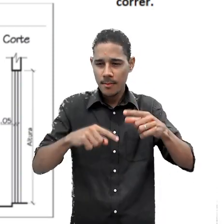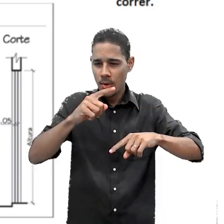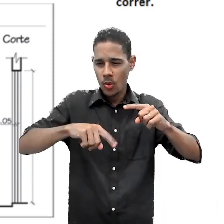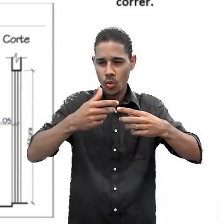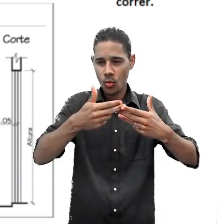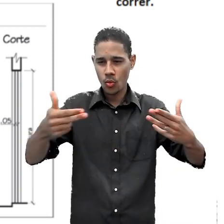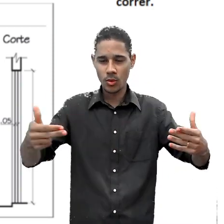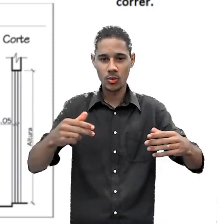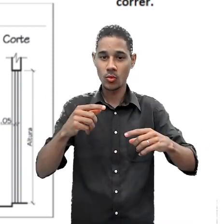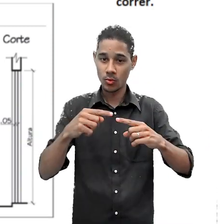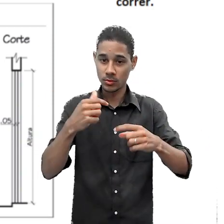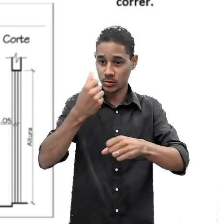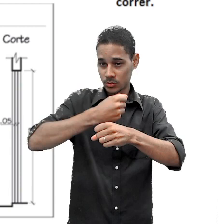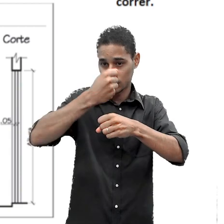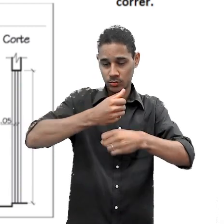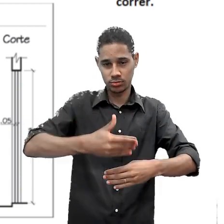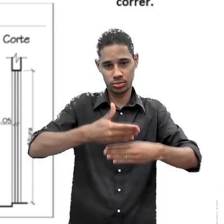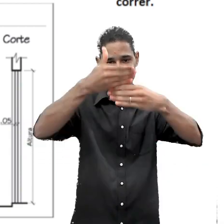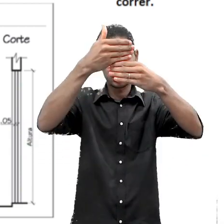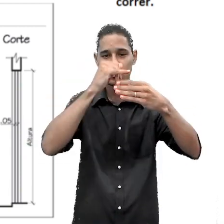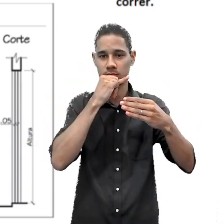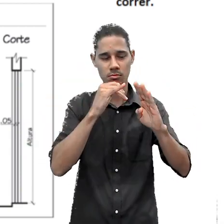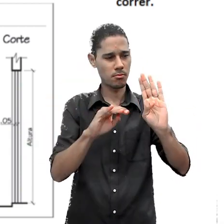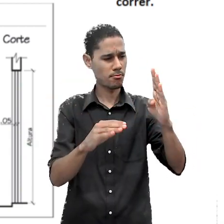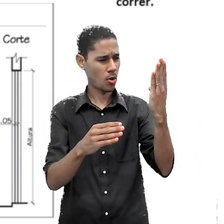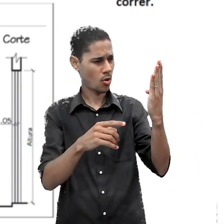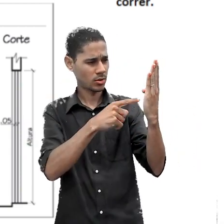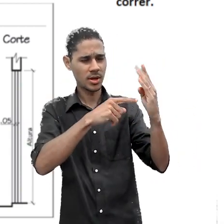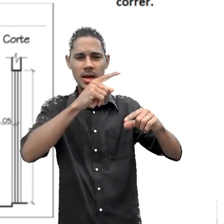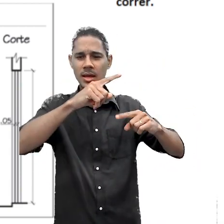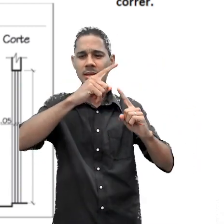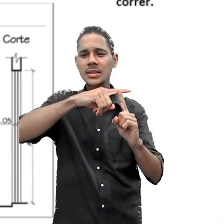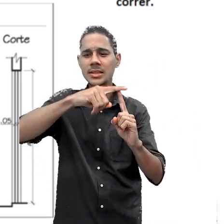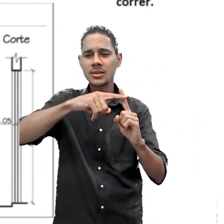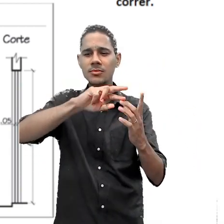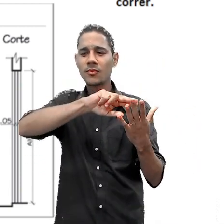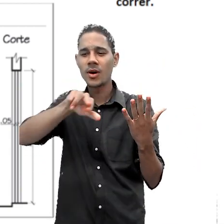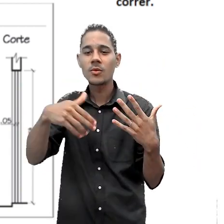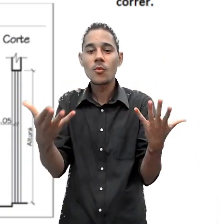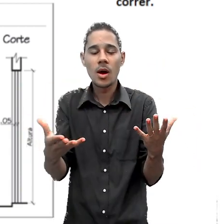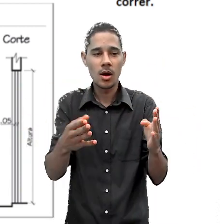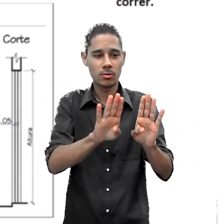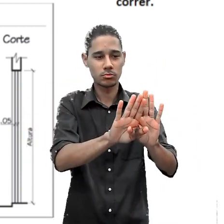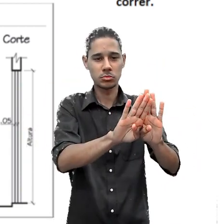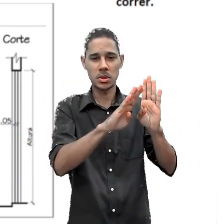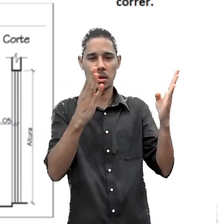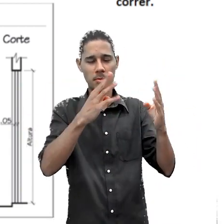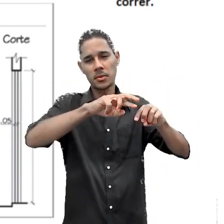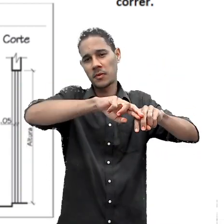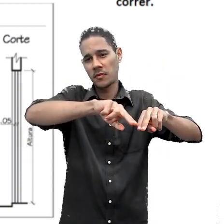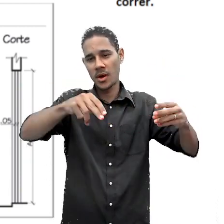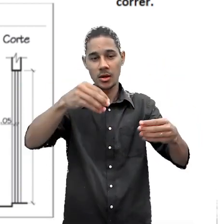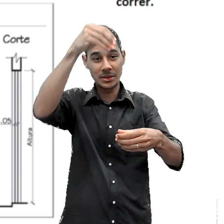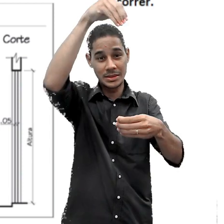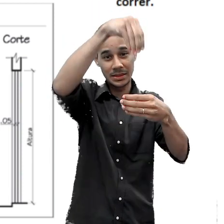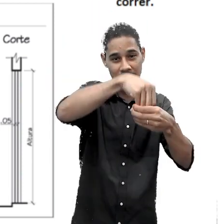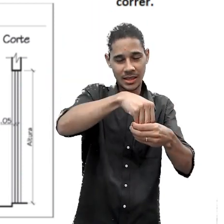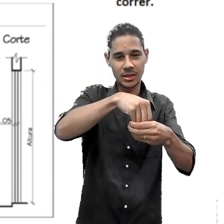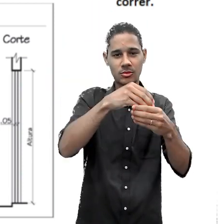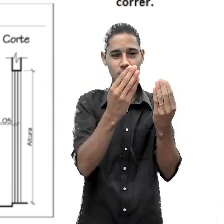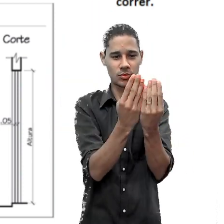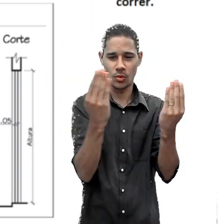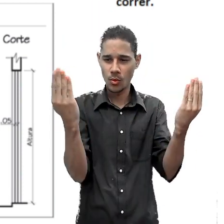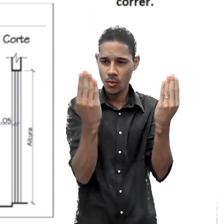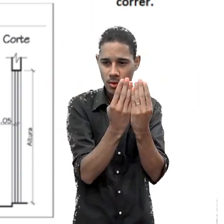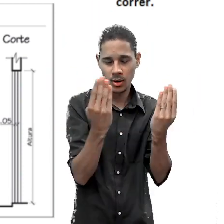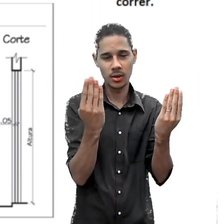construtivos, né? Os tipos de porta, por exemplo, são muito importantes. Portas de abrir, portas pivotantes, embutidas, de correr,